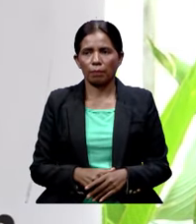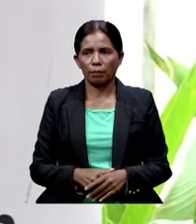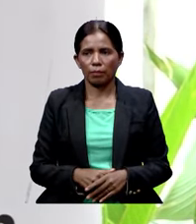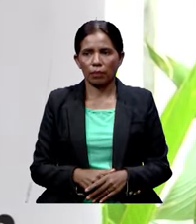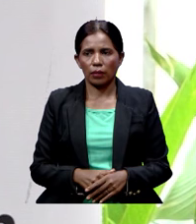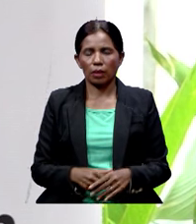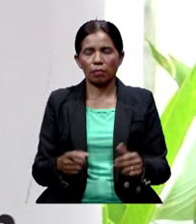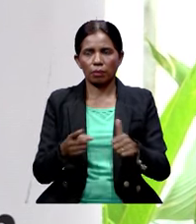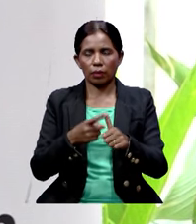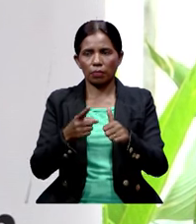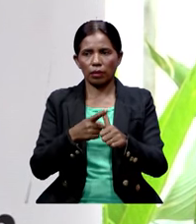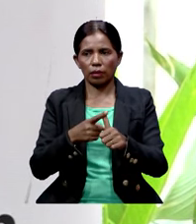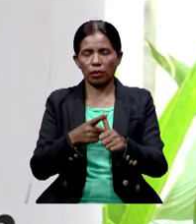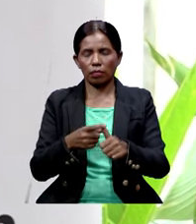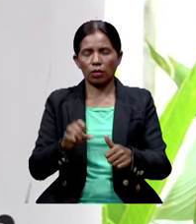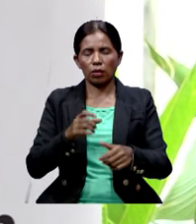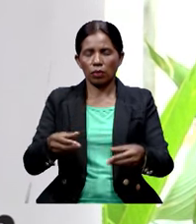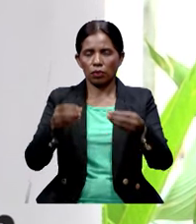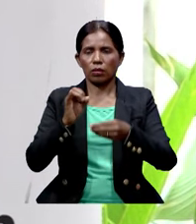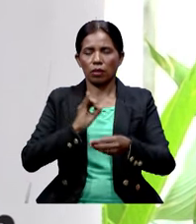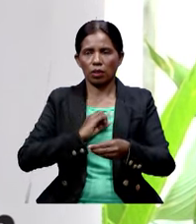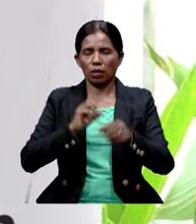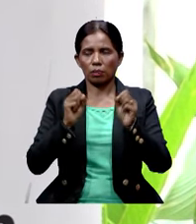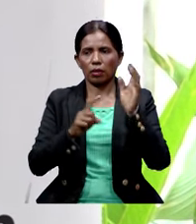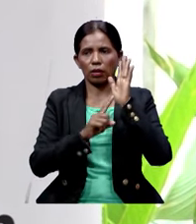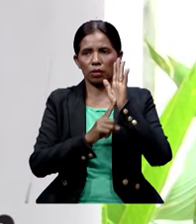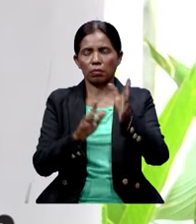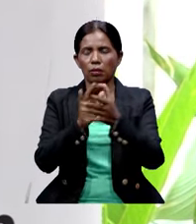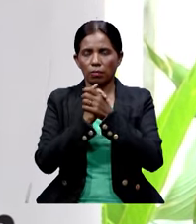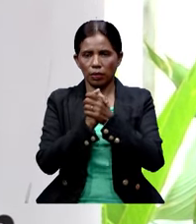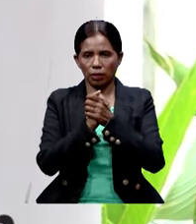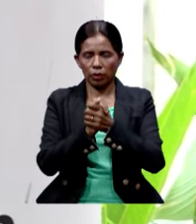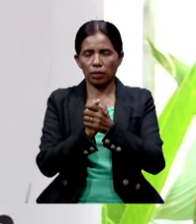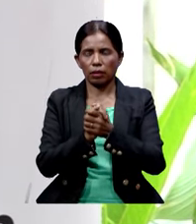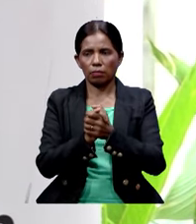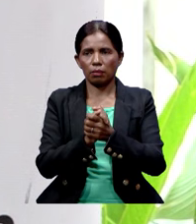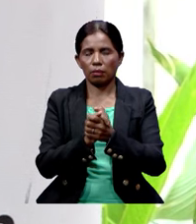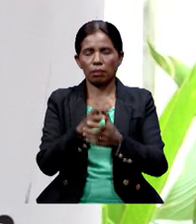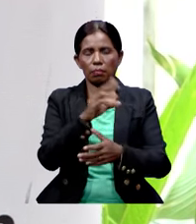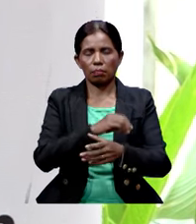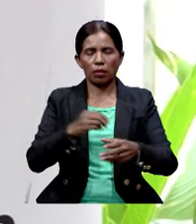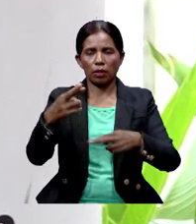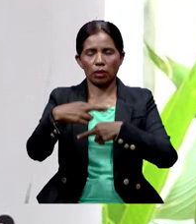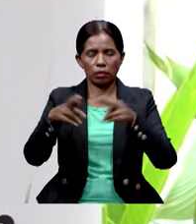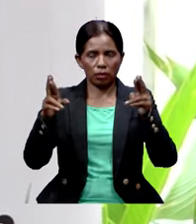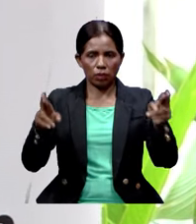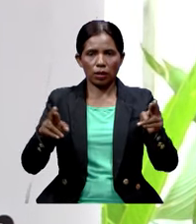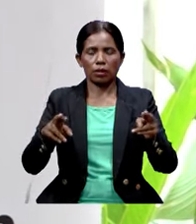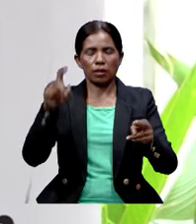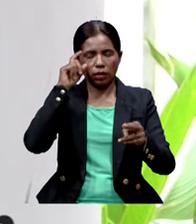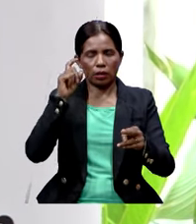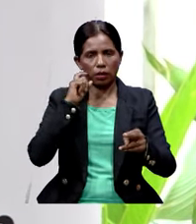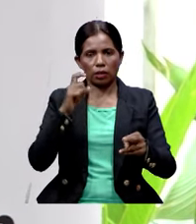Pada uruk, permite hau hoti hat o parabens ba sala leitura Sanana Guzmão,